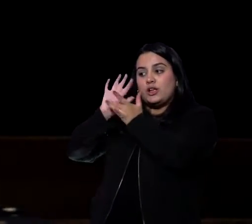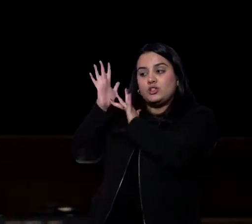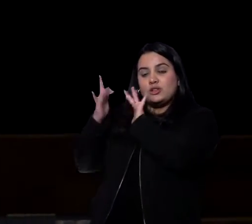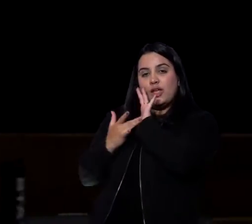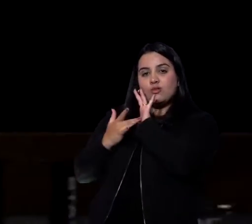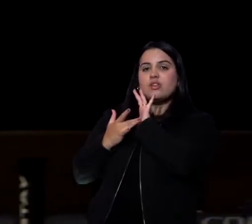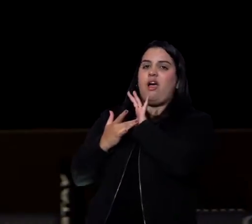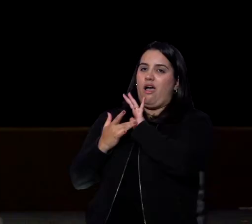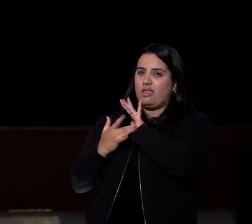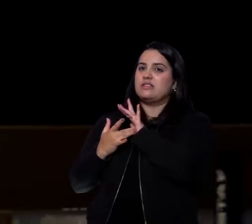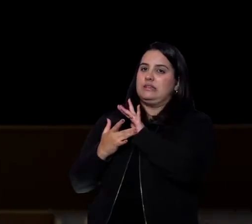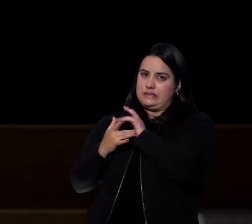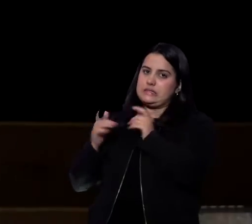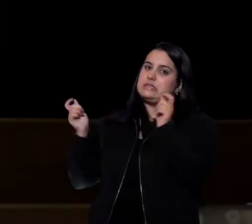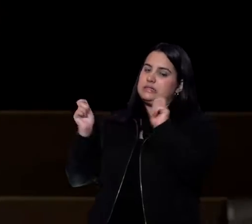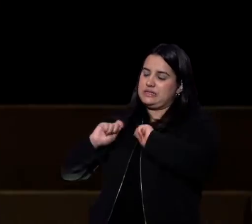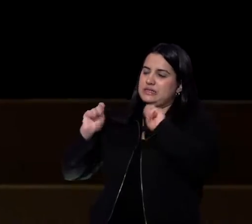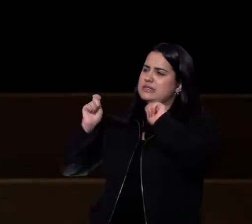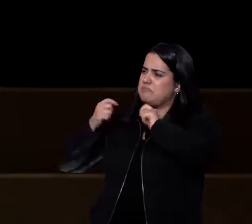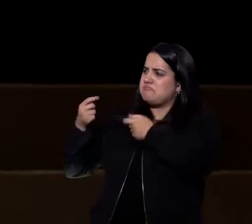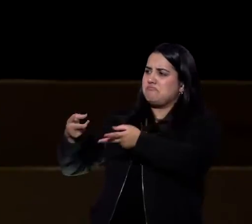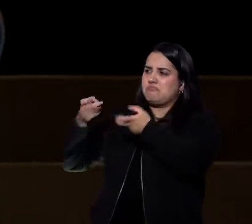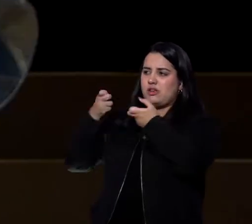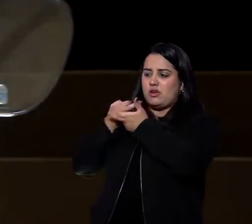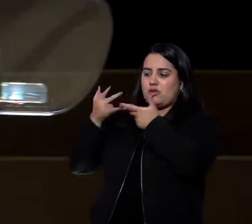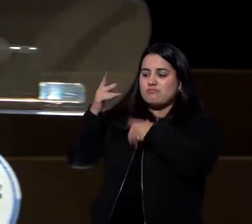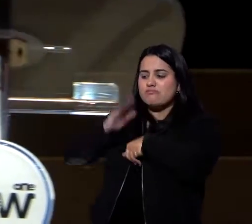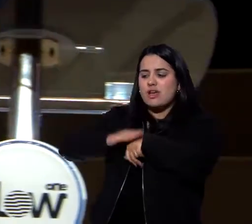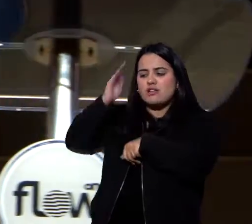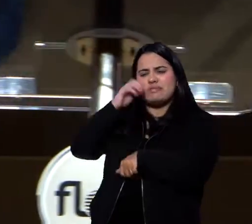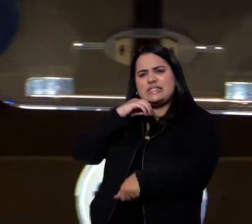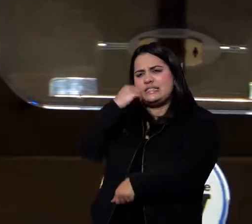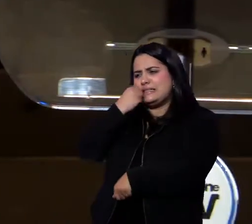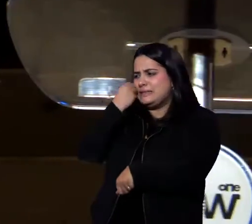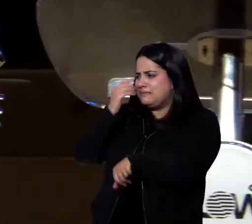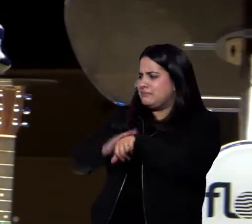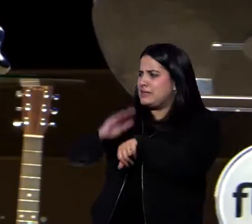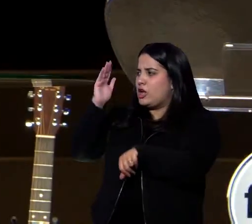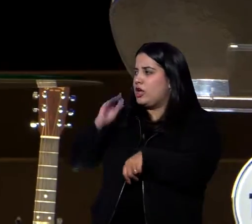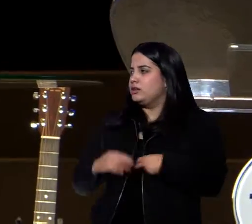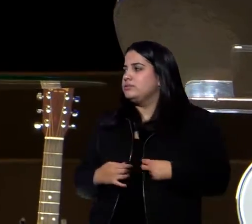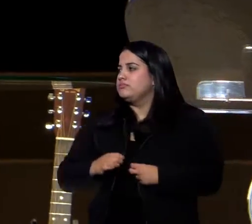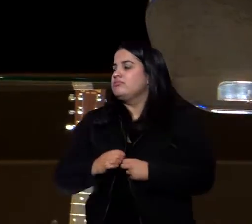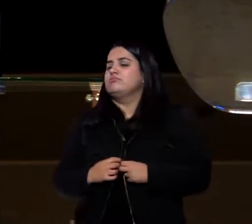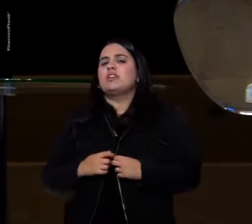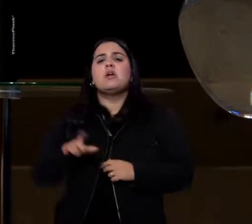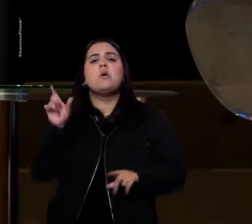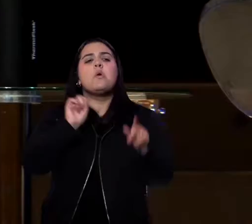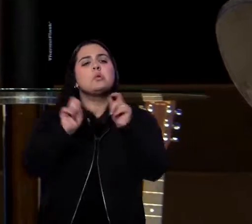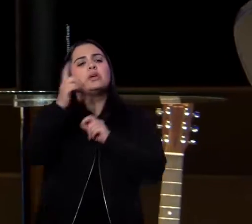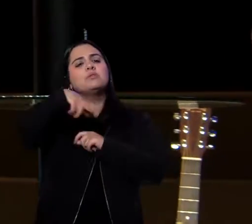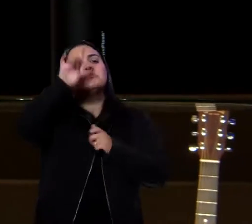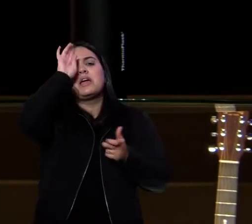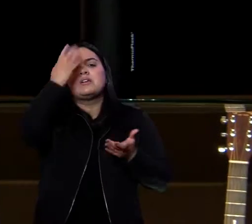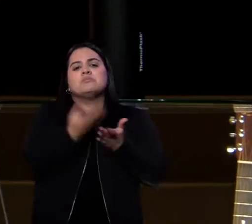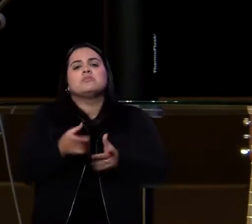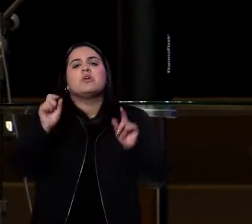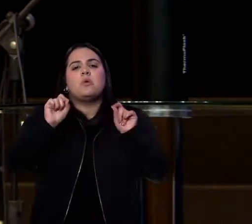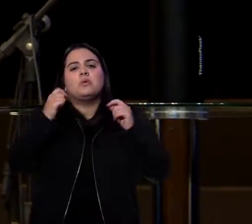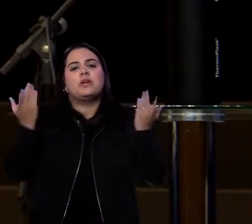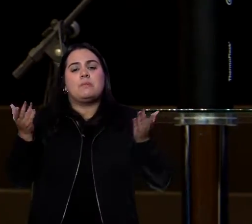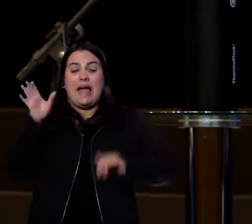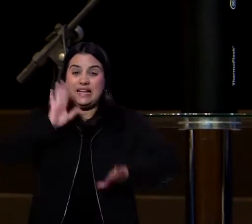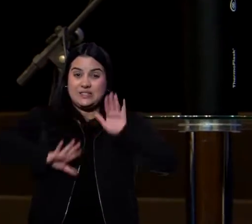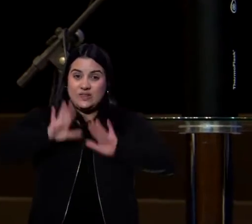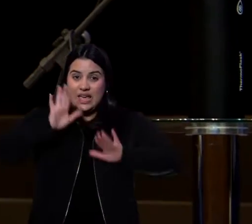maiores acontecendo na sua vida. No que você tem acreditado ultimamente? Muitas vezes a gente traça os nossos próprios